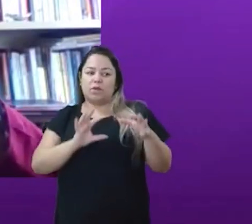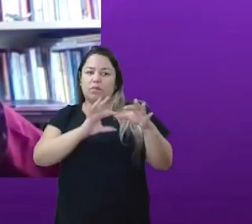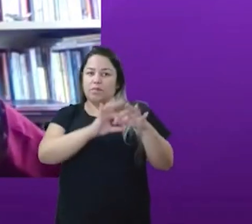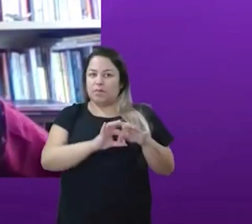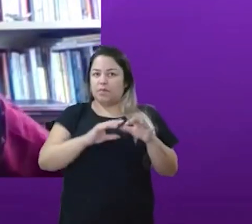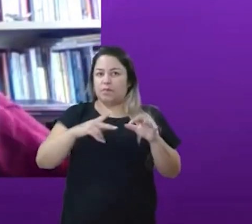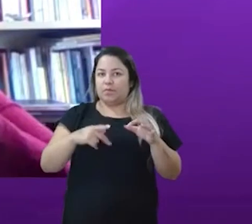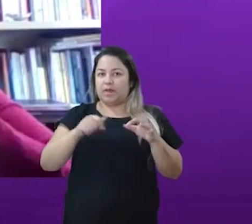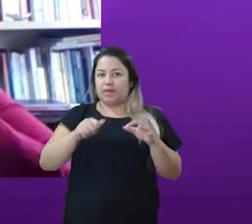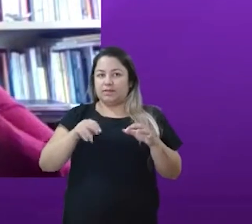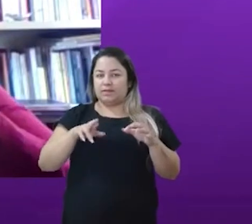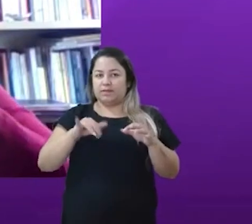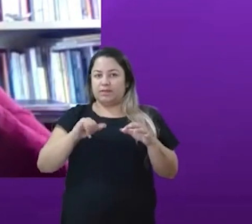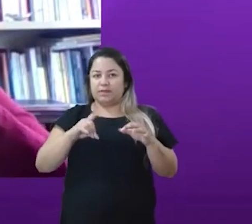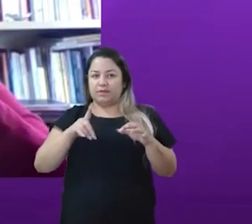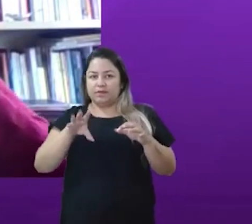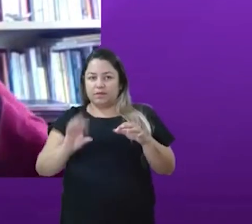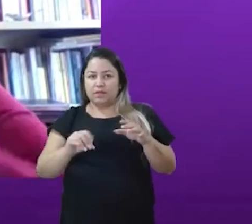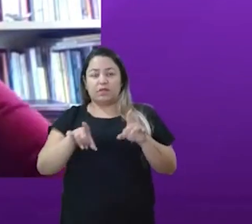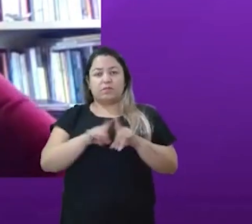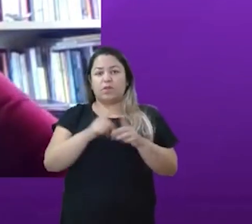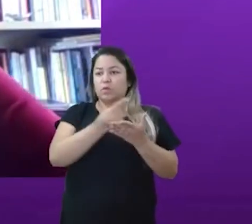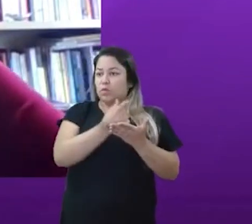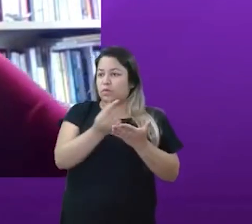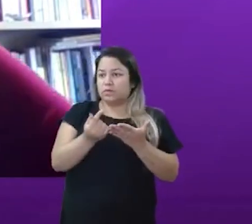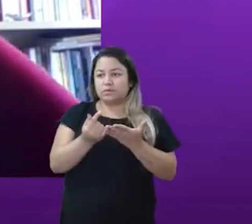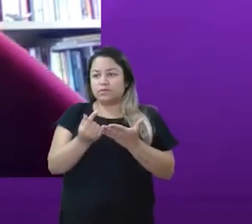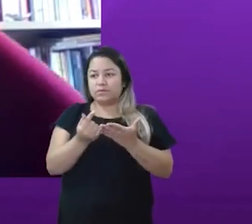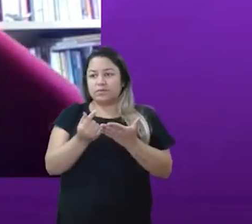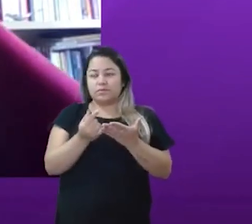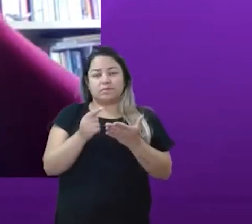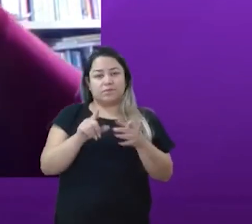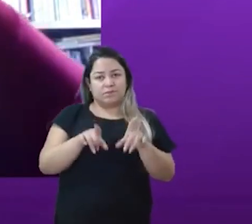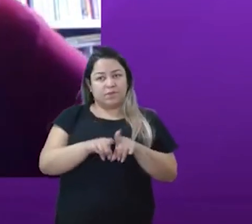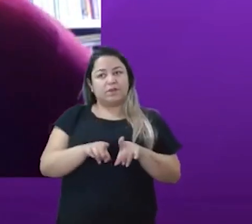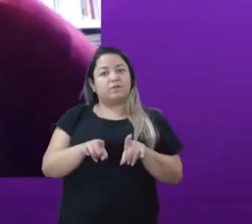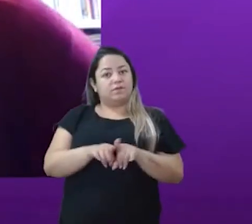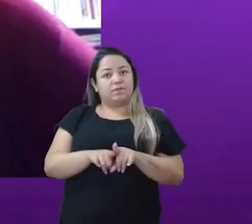patriarcado, e o patriarcado e o capitalismo não caminham sem a escravidão.